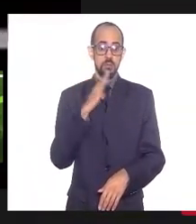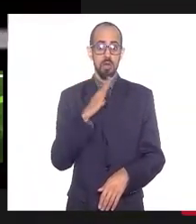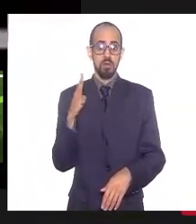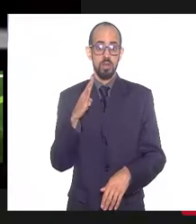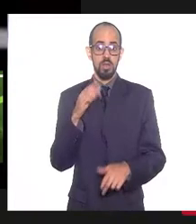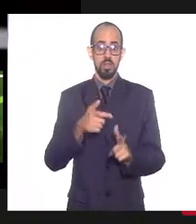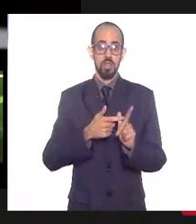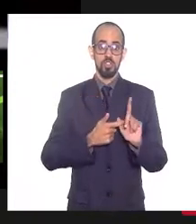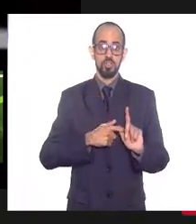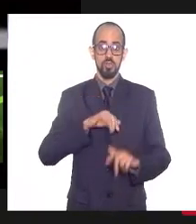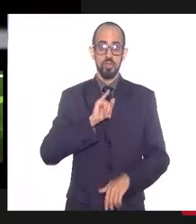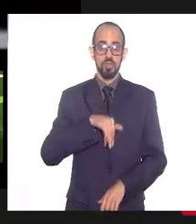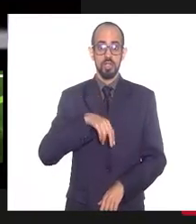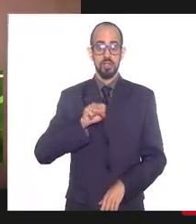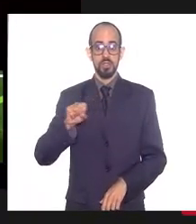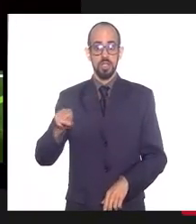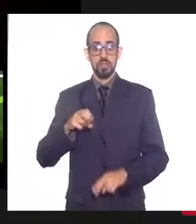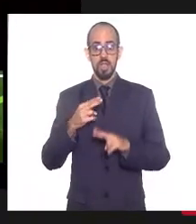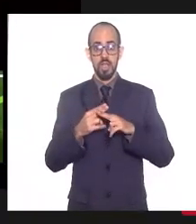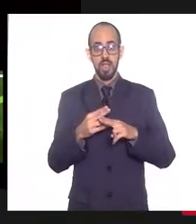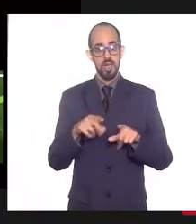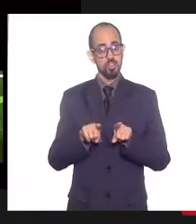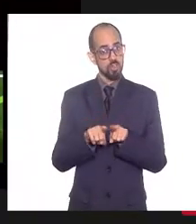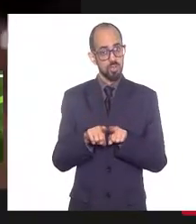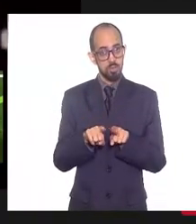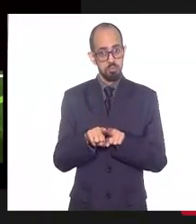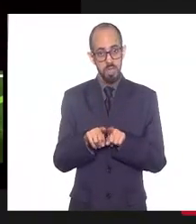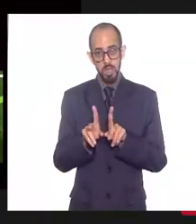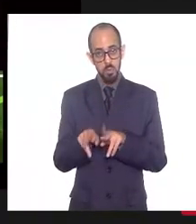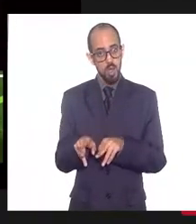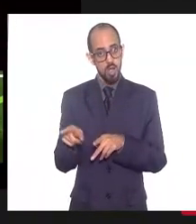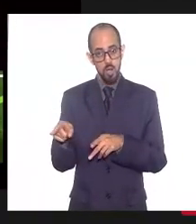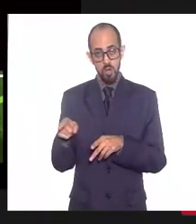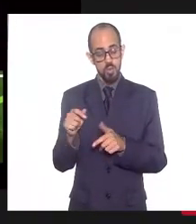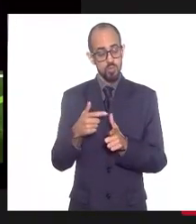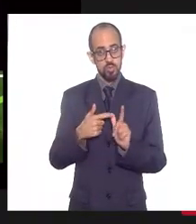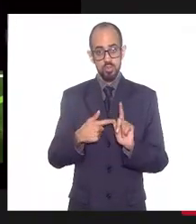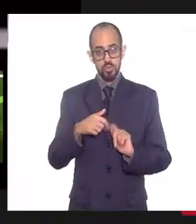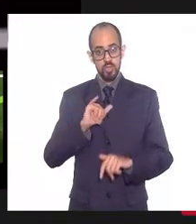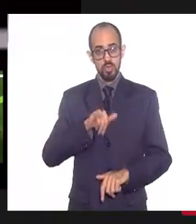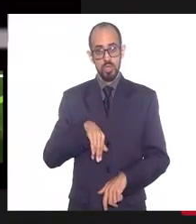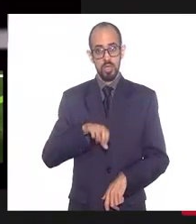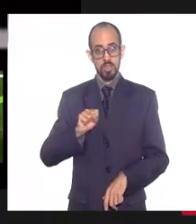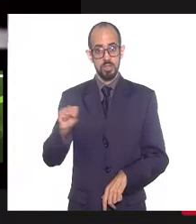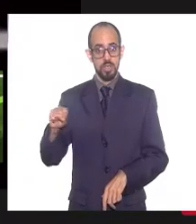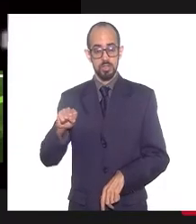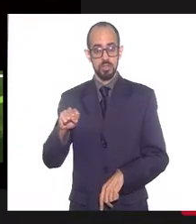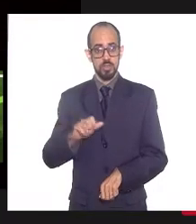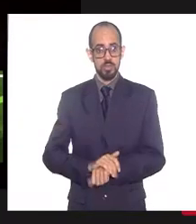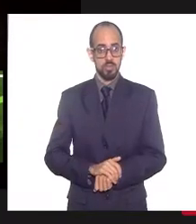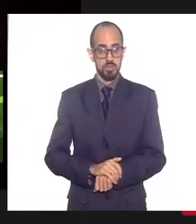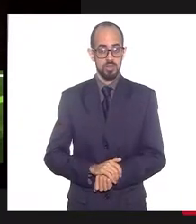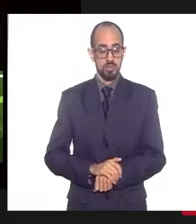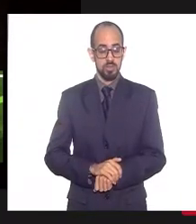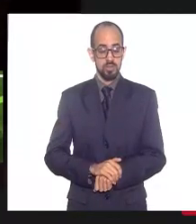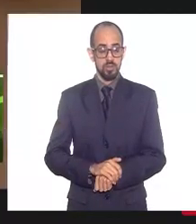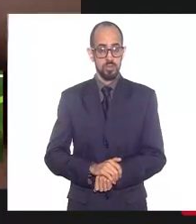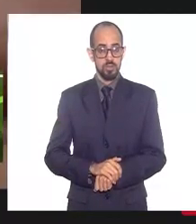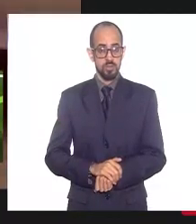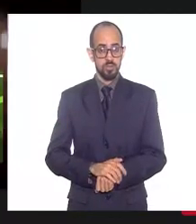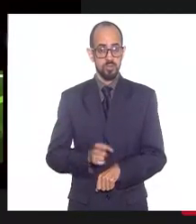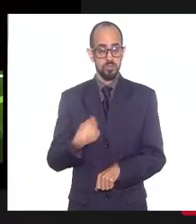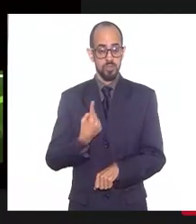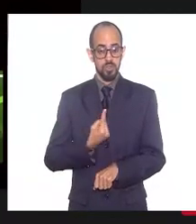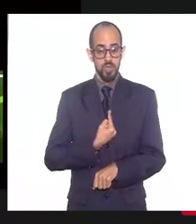ao INSS, um monte de instituição do próprio Estado deve ao Estado. E